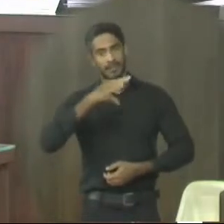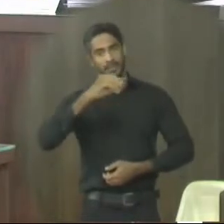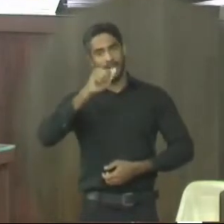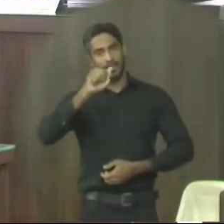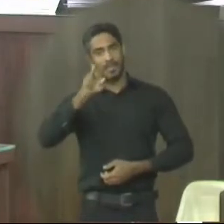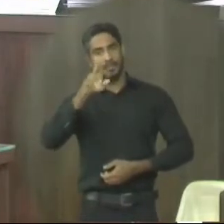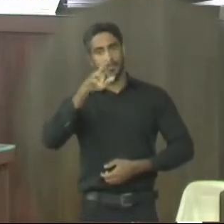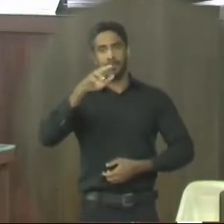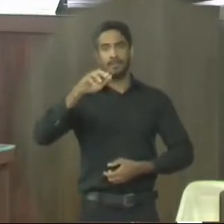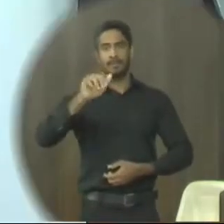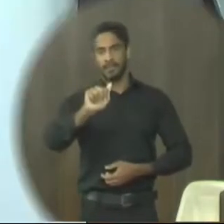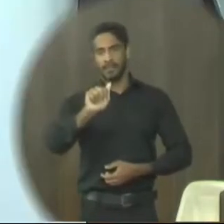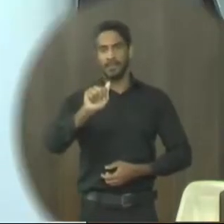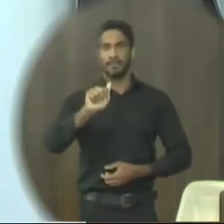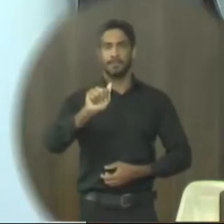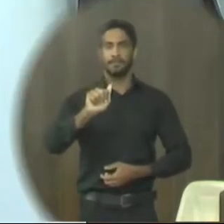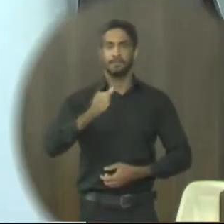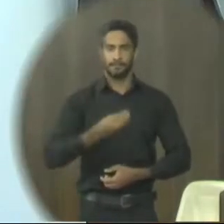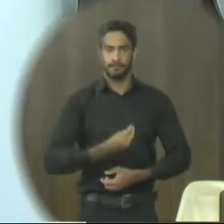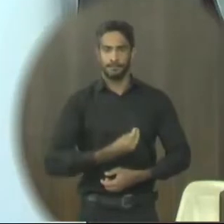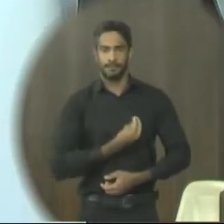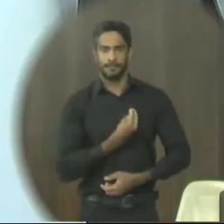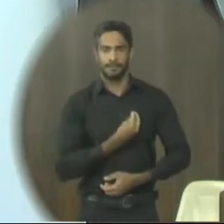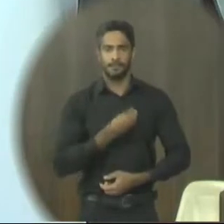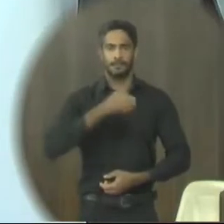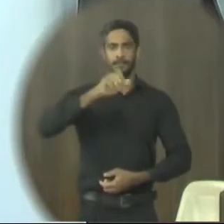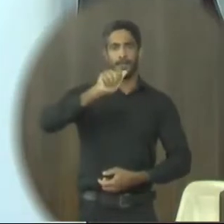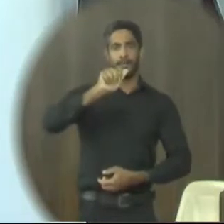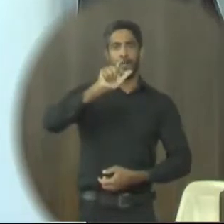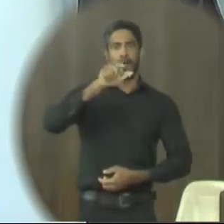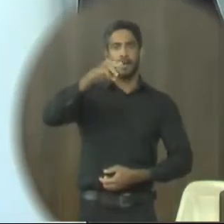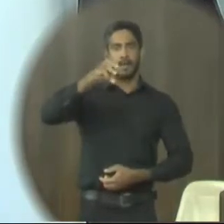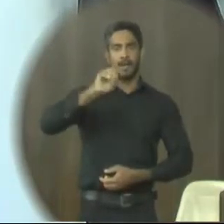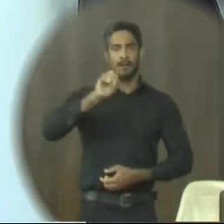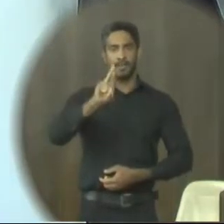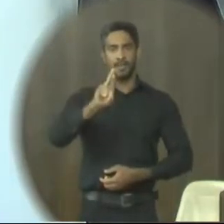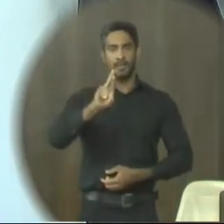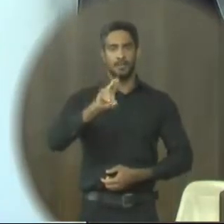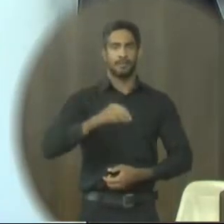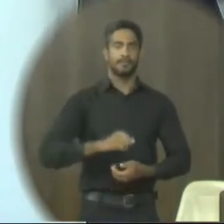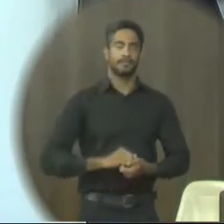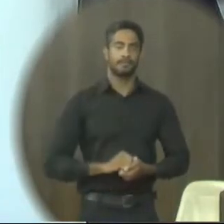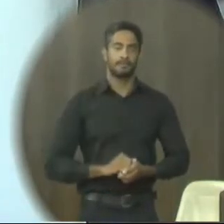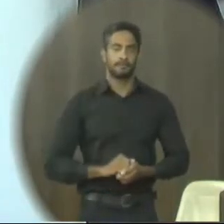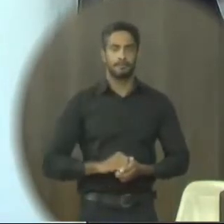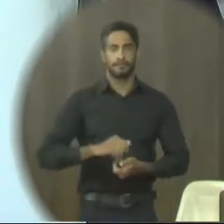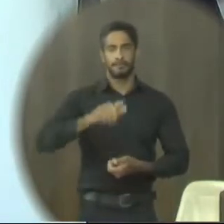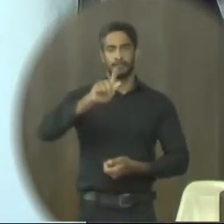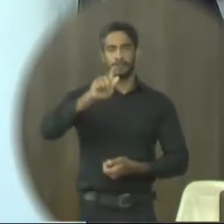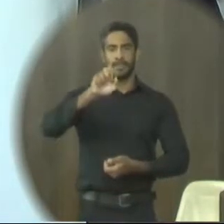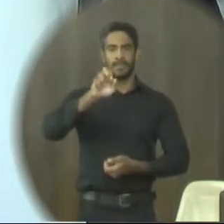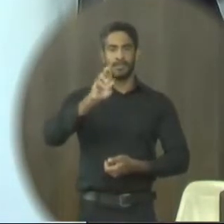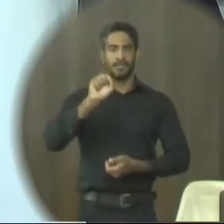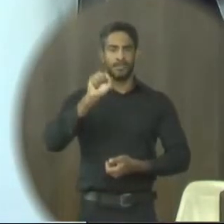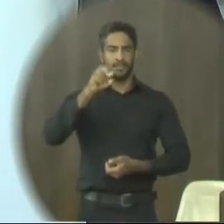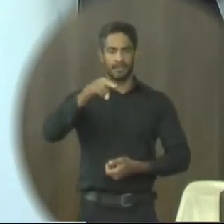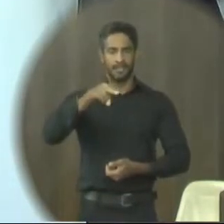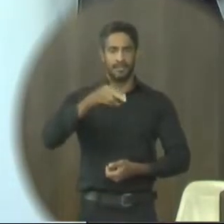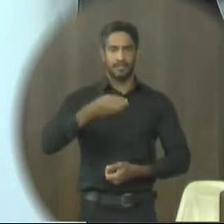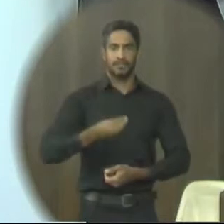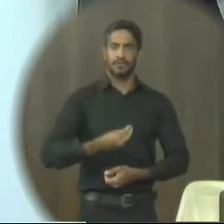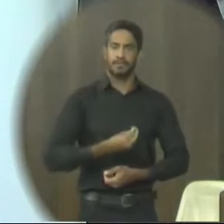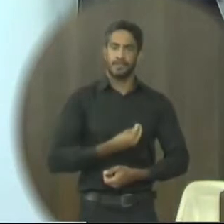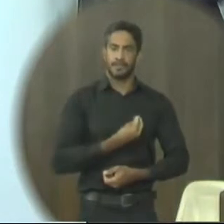Carmelina Romana Silva Teixeira. Presente. Almídia Santos. Gesto do Espírito Santo